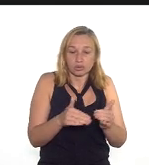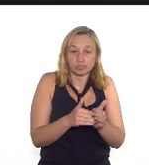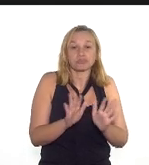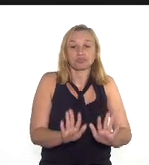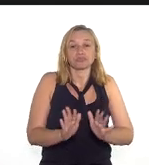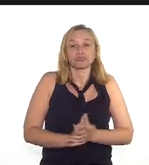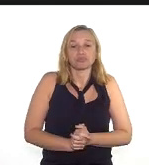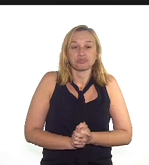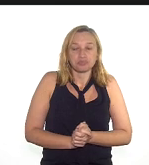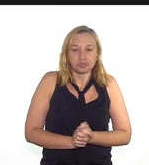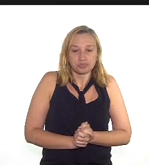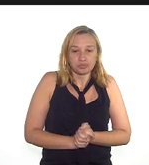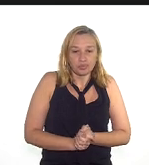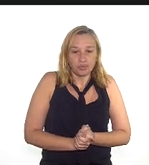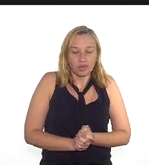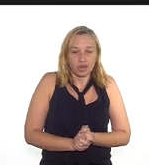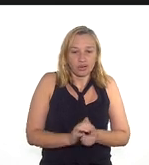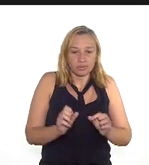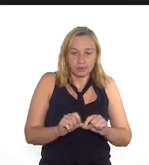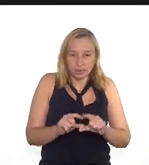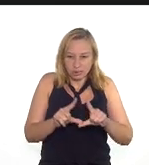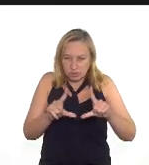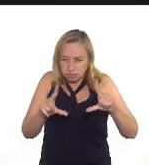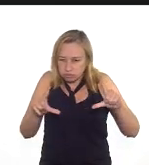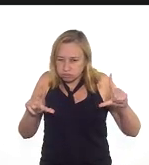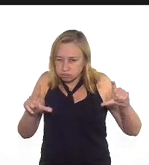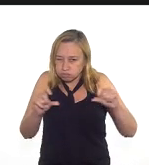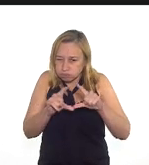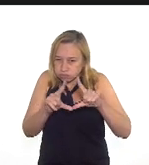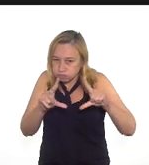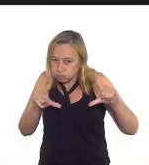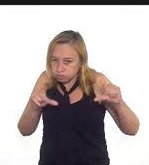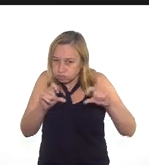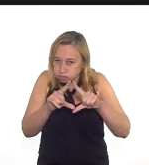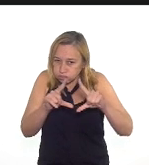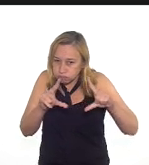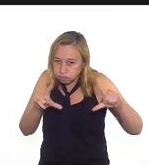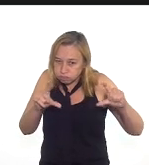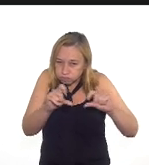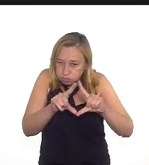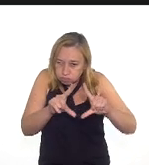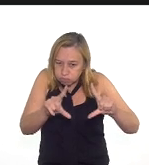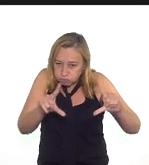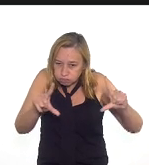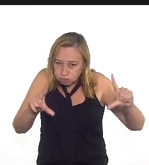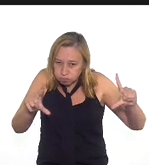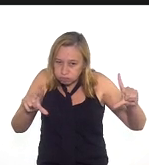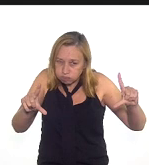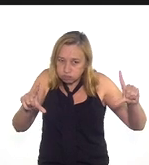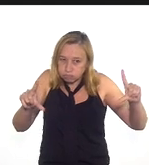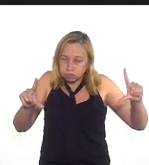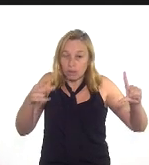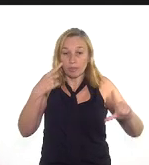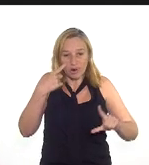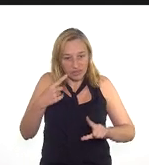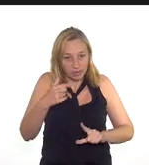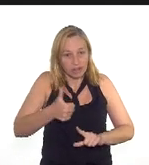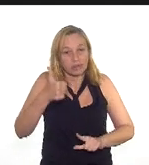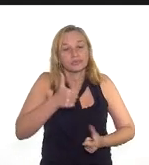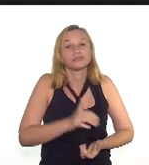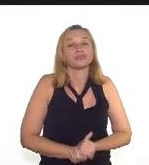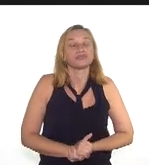Então, essa aqui eu vou tentar ampliar, acho que está ruim a visualização para vocês aí, né? Dá para ler, agora dá para